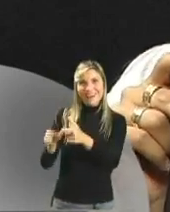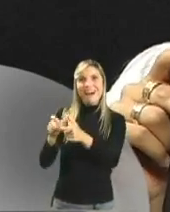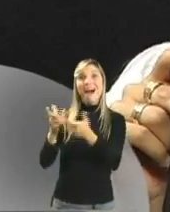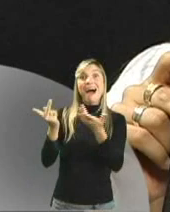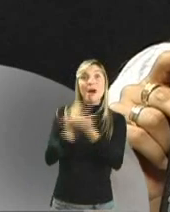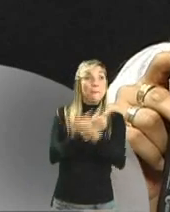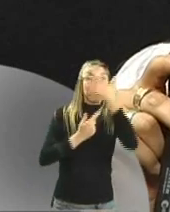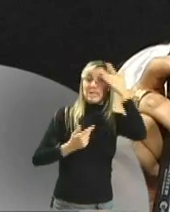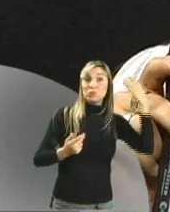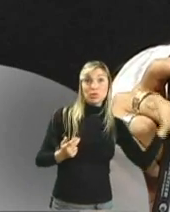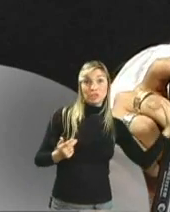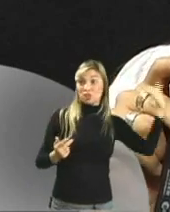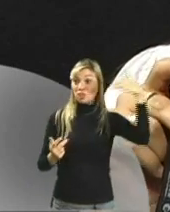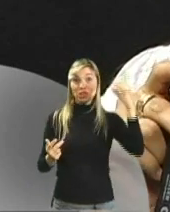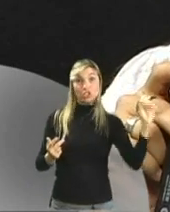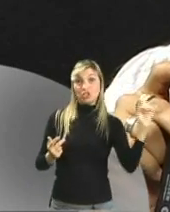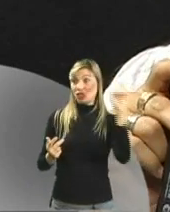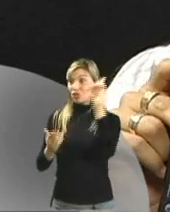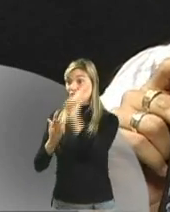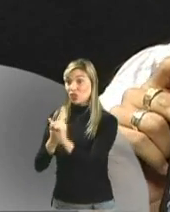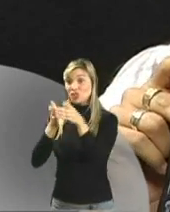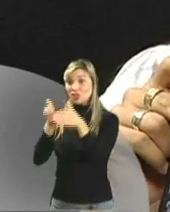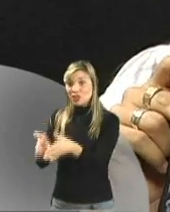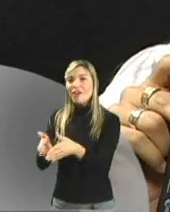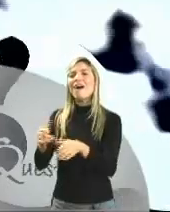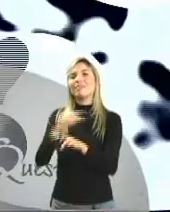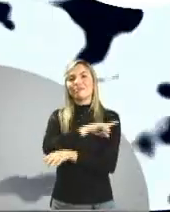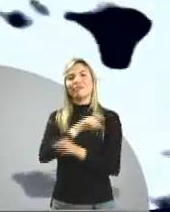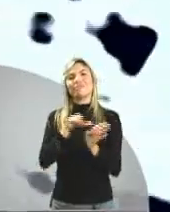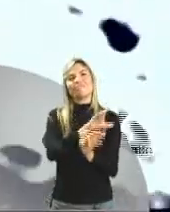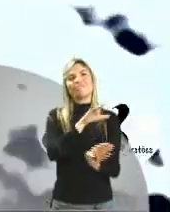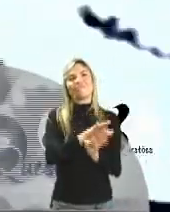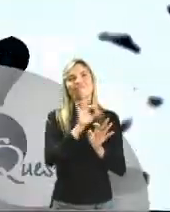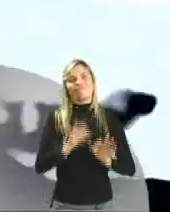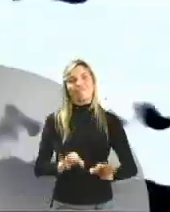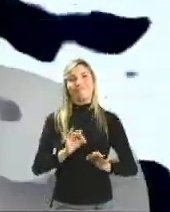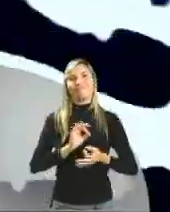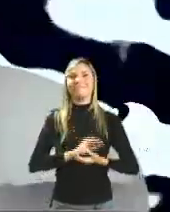orientar e como a gente orienta no nosso projeto.